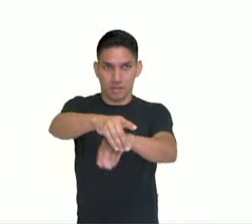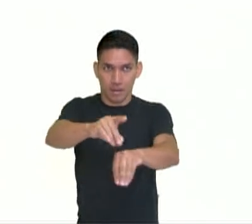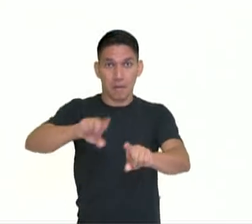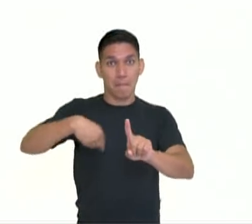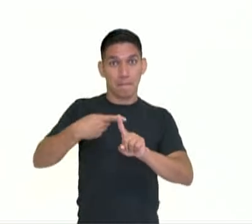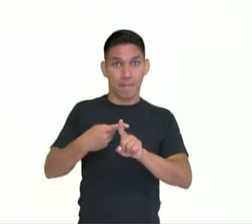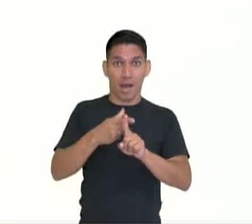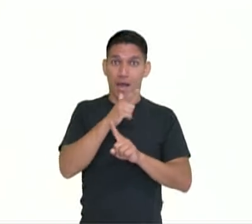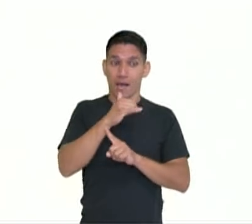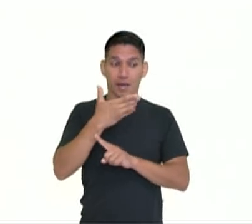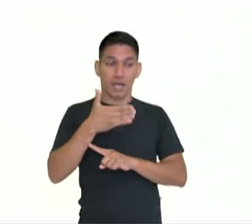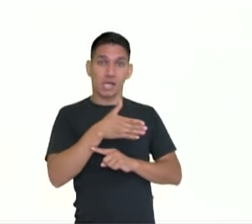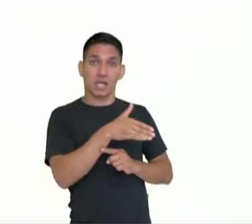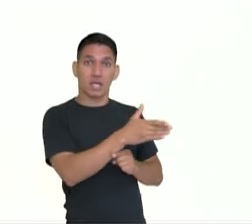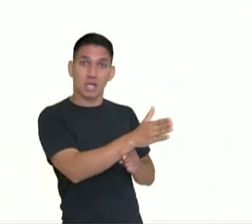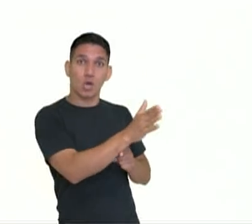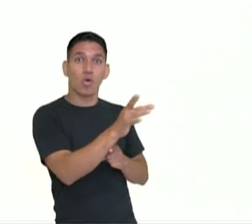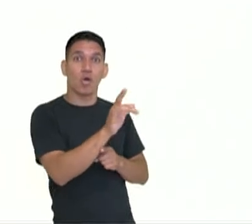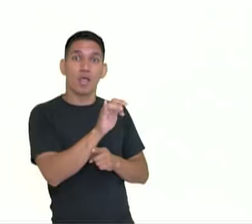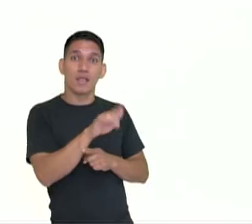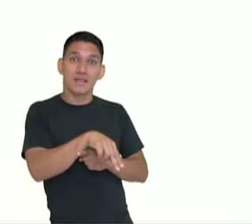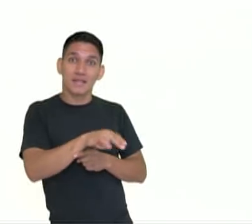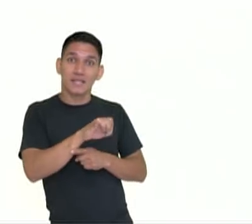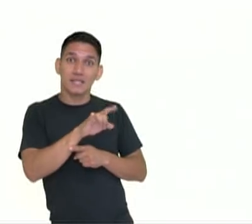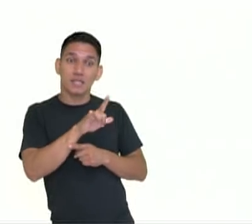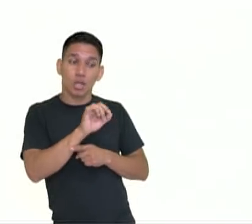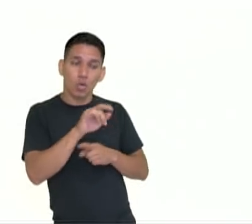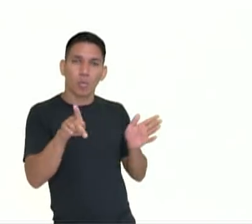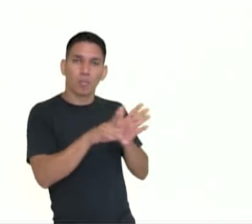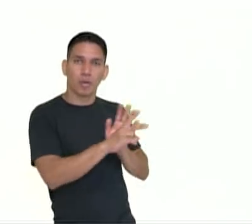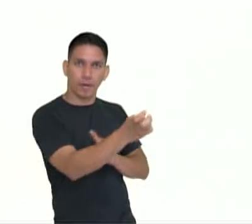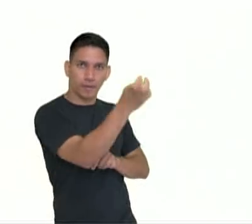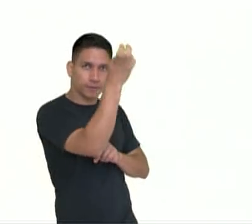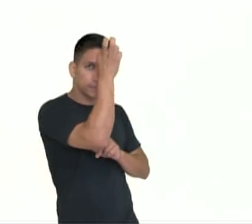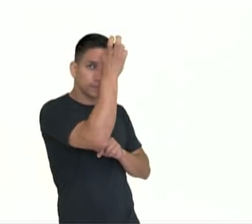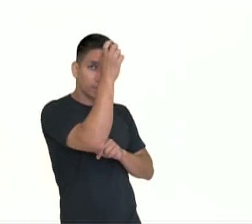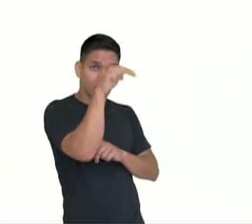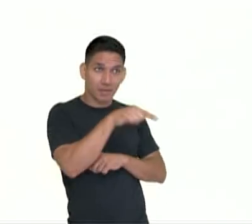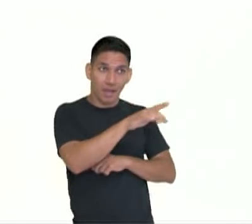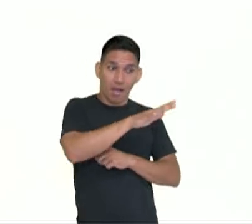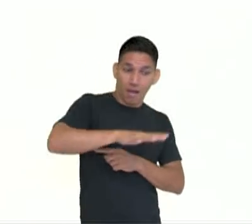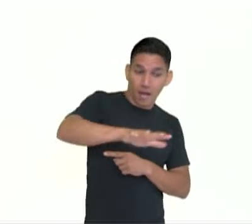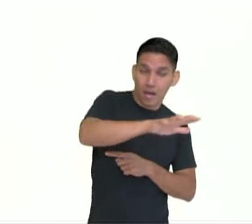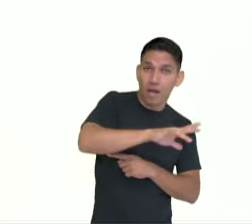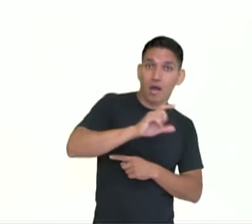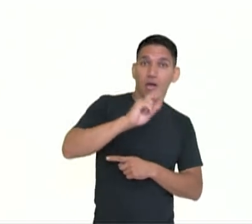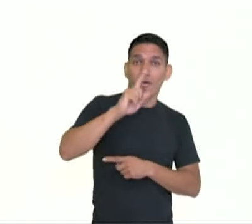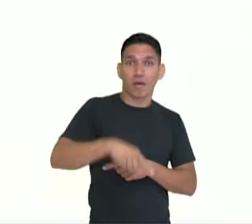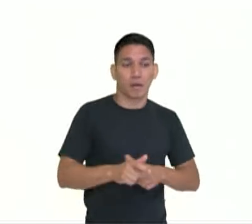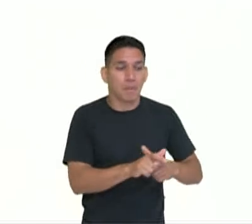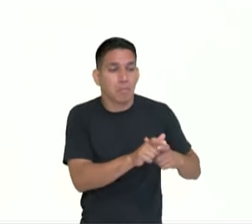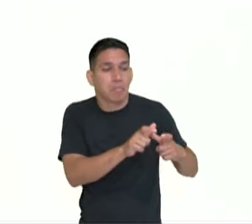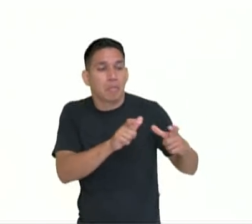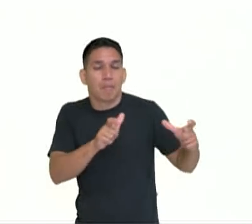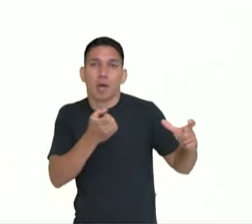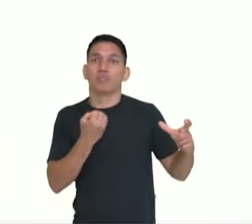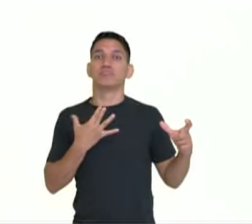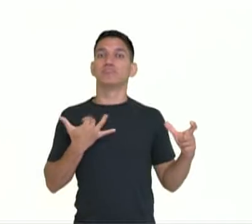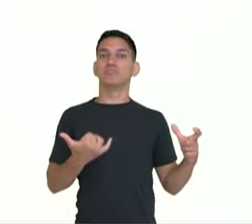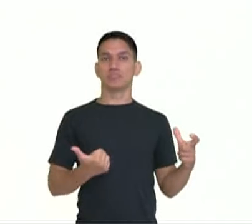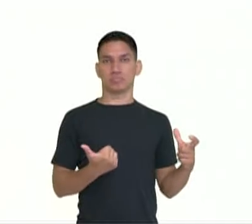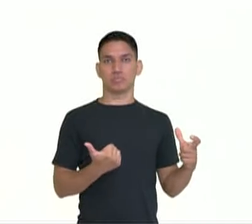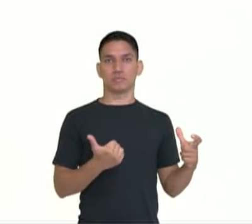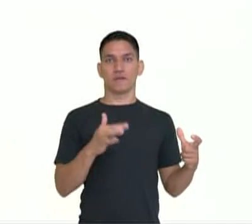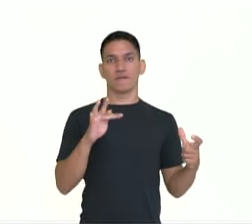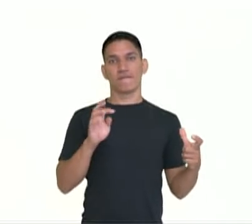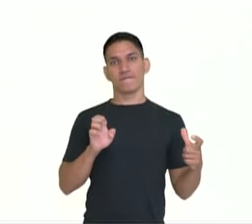Nilo, o qual vai desenvolver a civilização egípcia, essa região aqui nós chamamos de crescente fértil. Toda essa